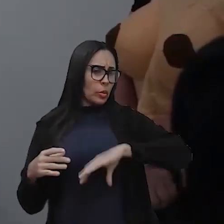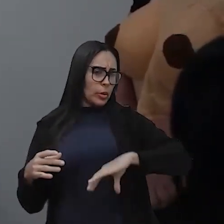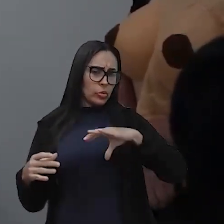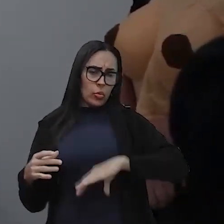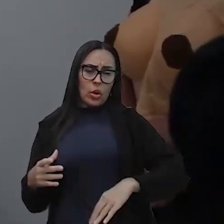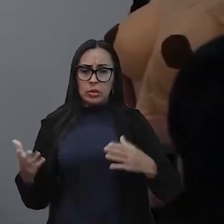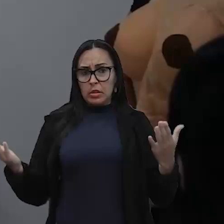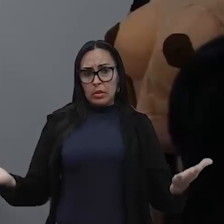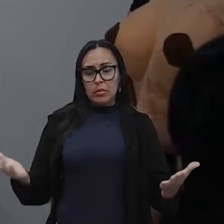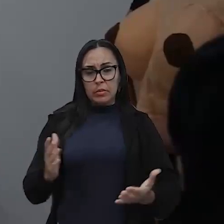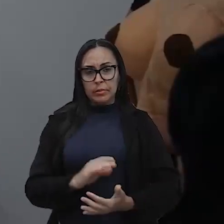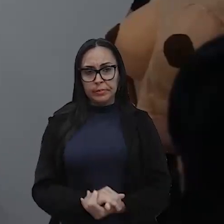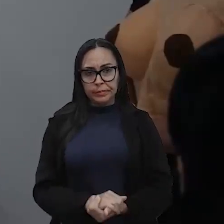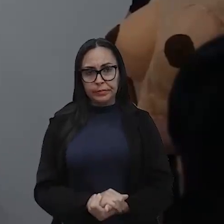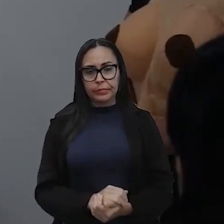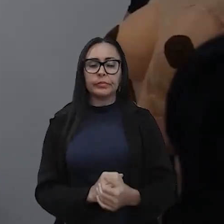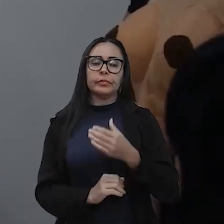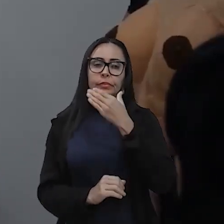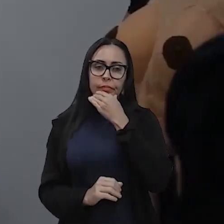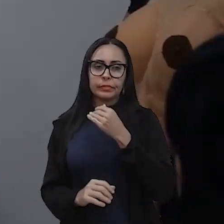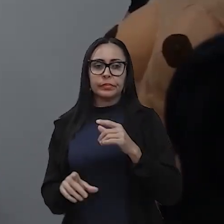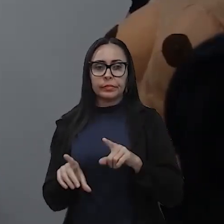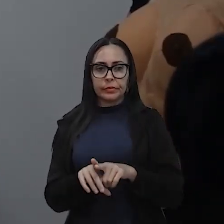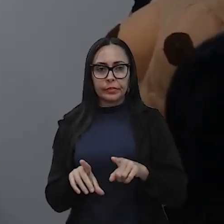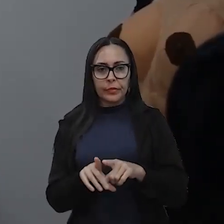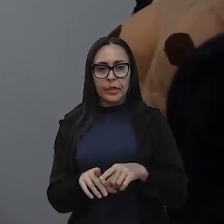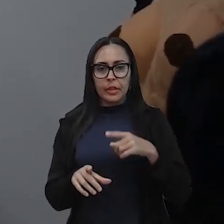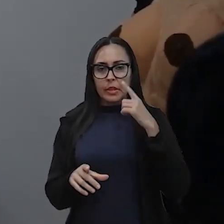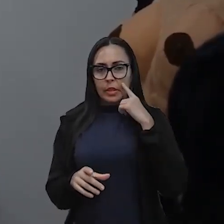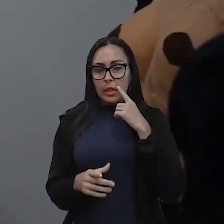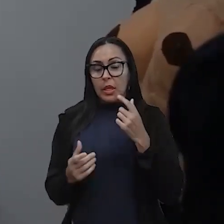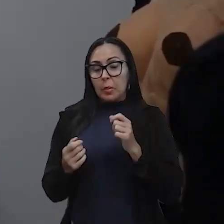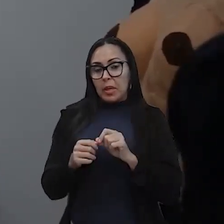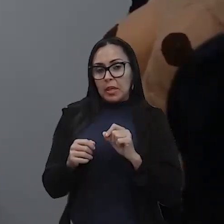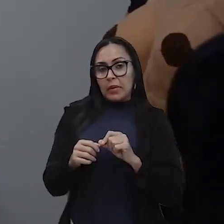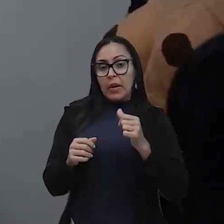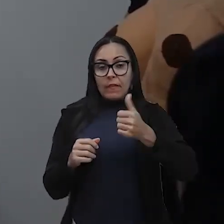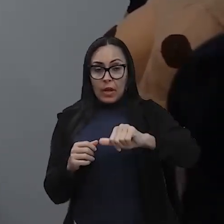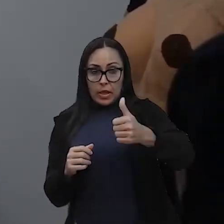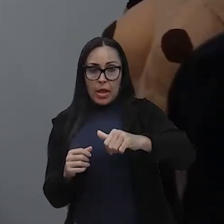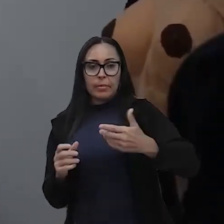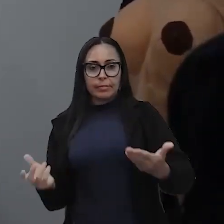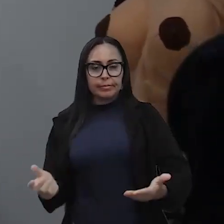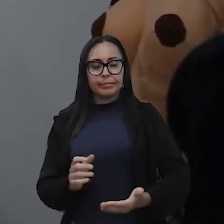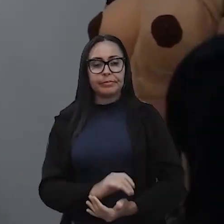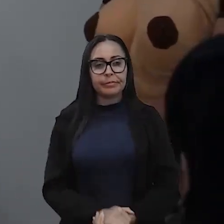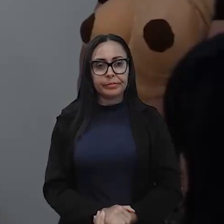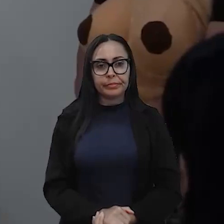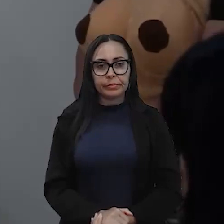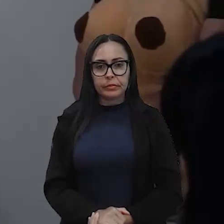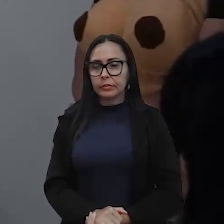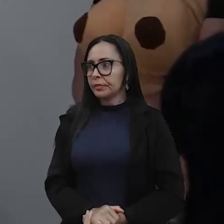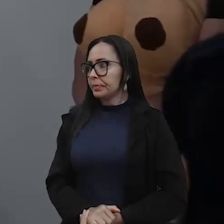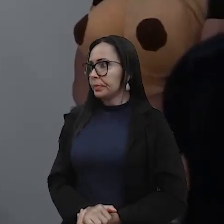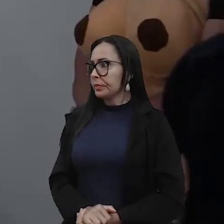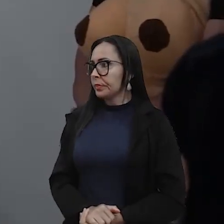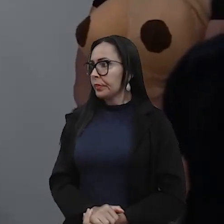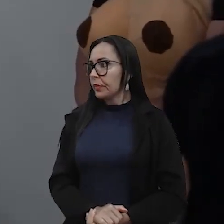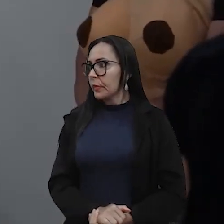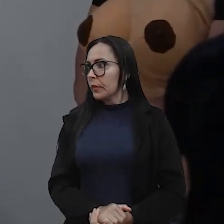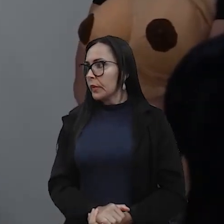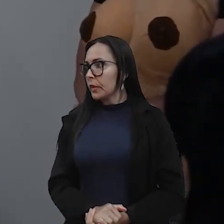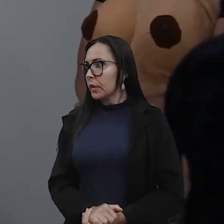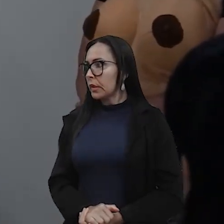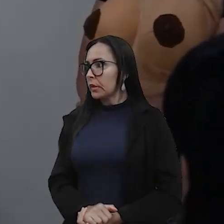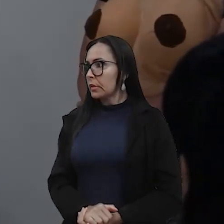Do homem, se tiver alguma secreção, a gente tem que fazer uma avaliação, certo? E é isso, o exame